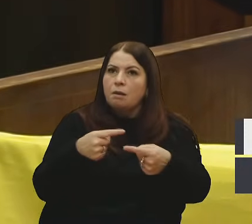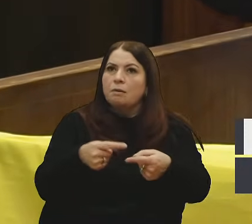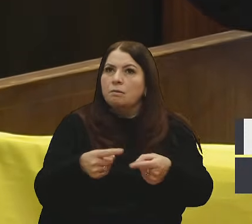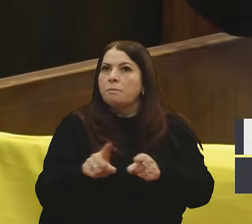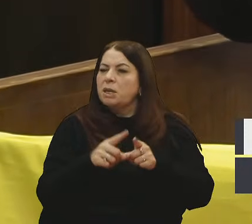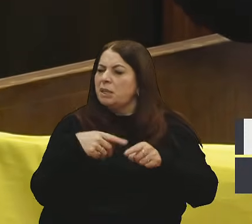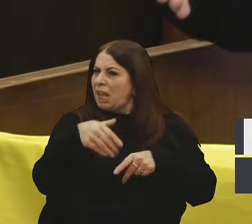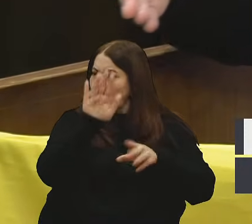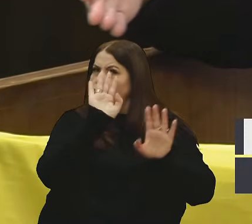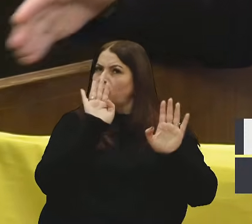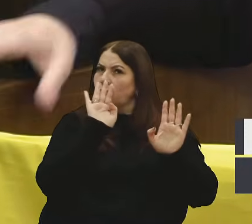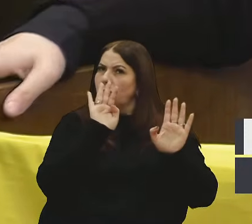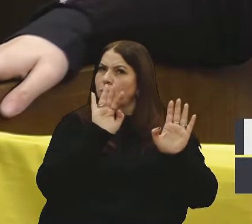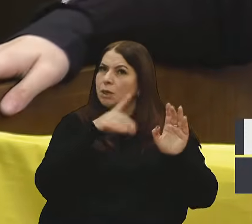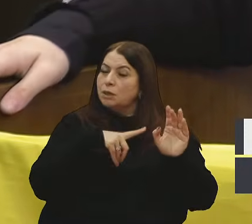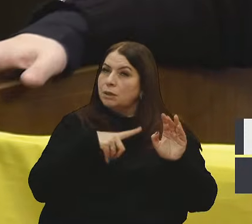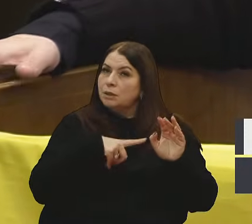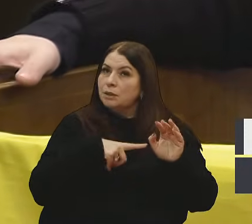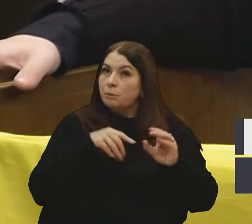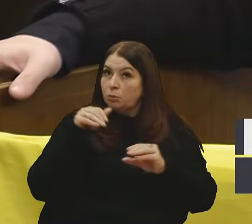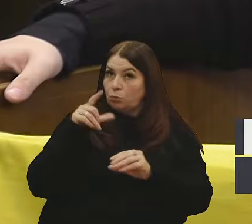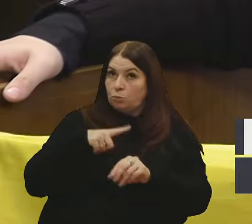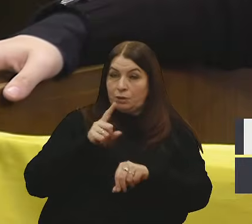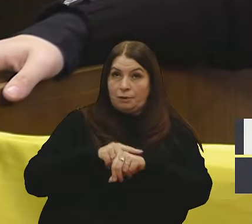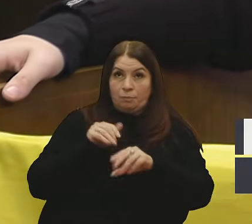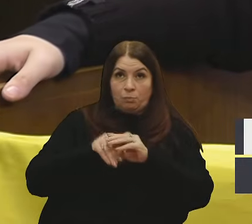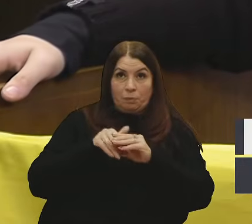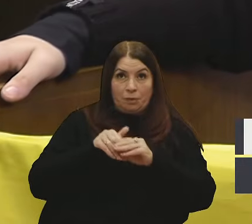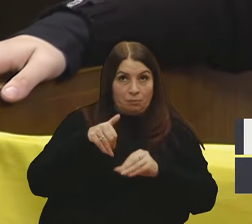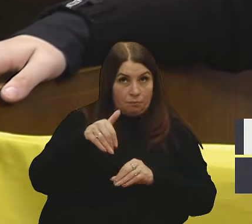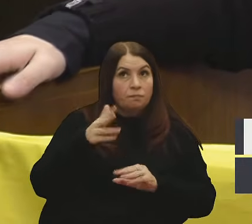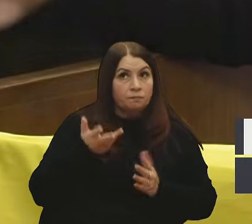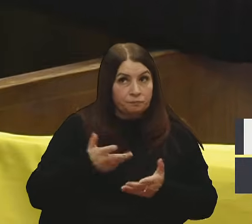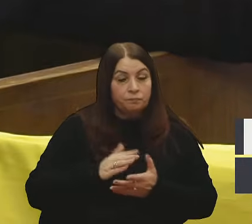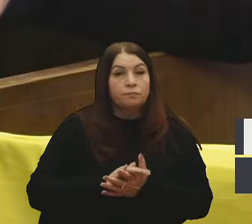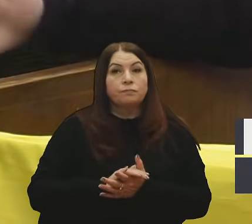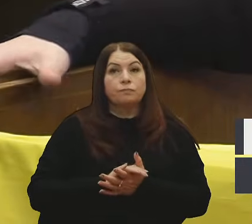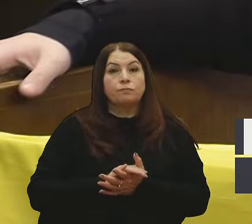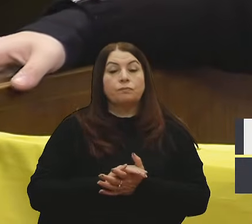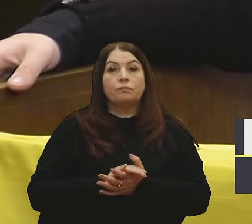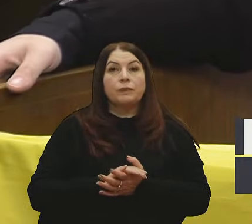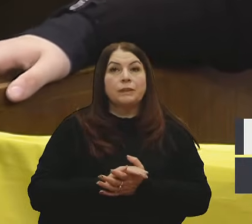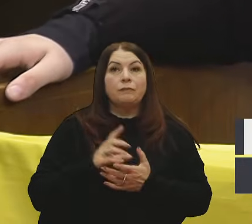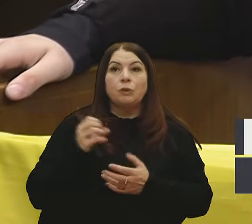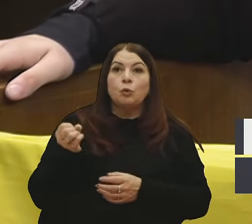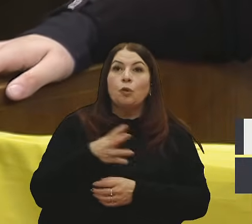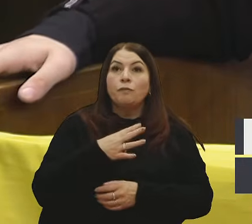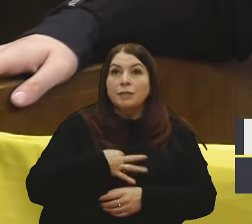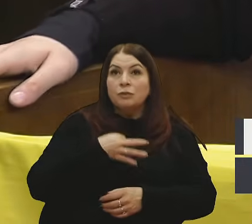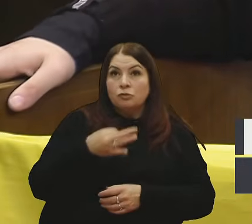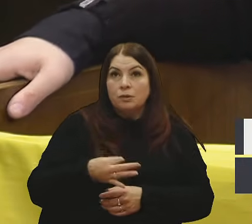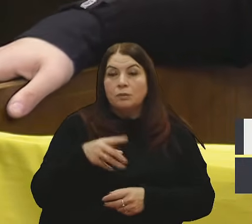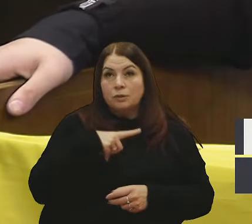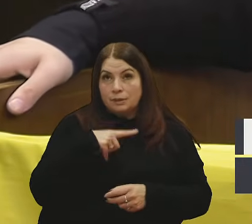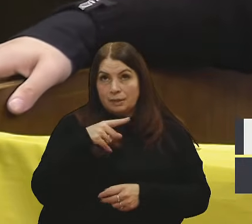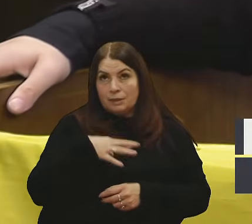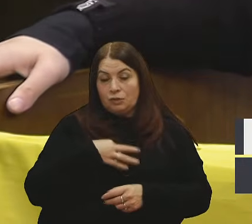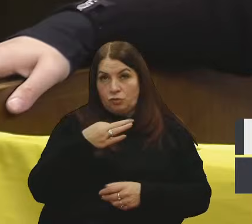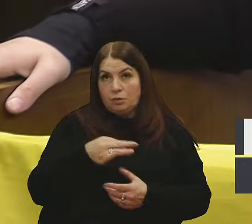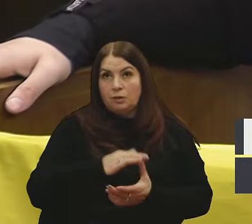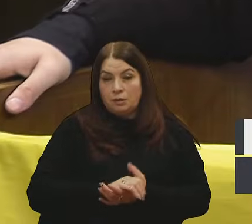que deixe, porque nós estamos em eleição, vamos entrar logo em eleição. E aí a gente vai ter novos candidatos, tem o candidato